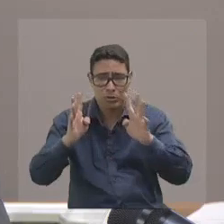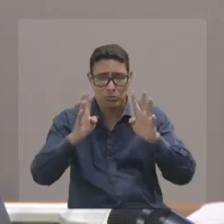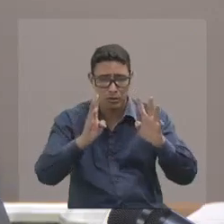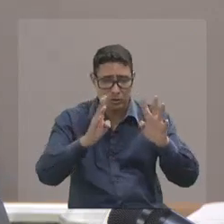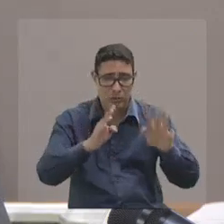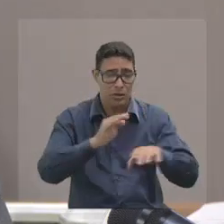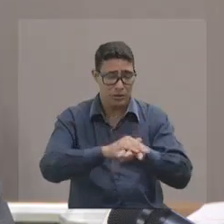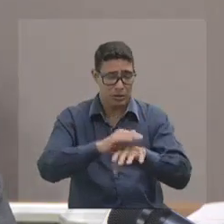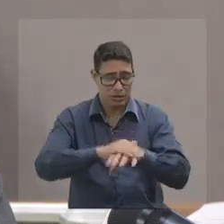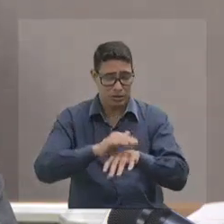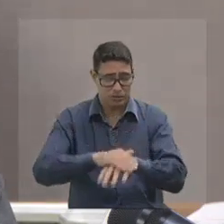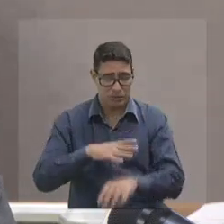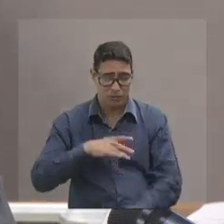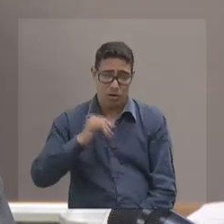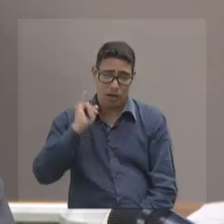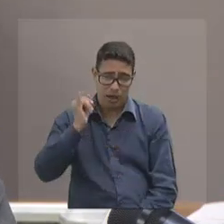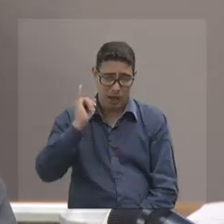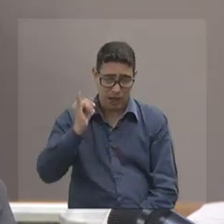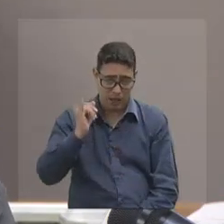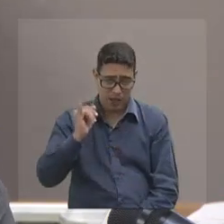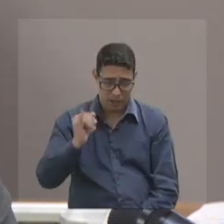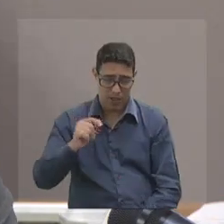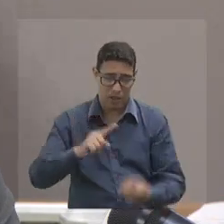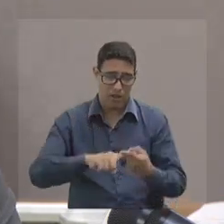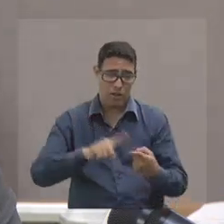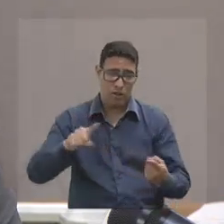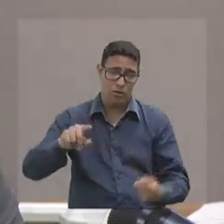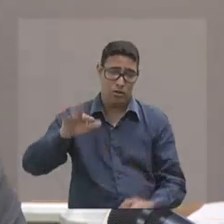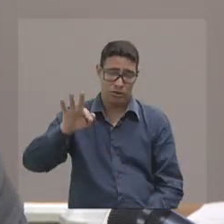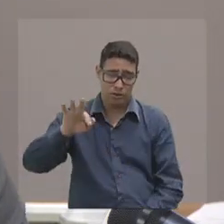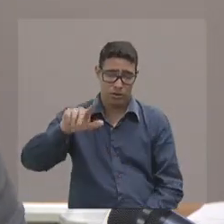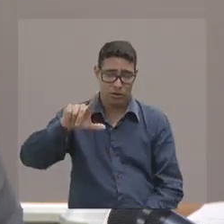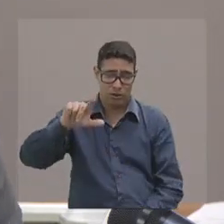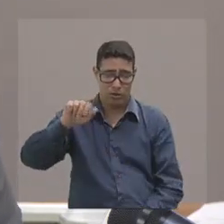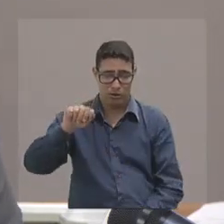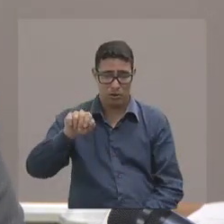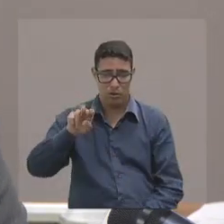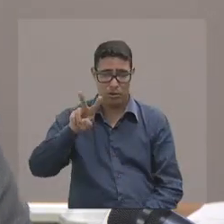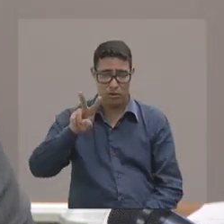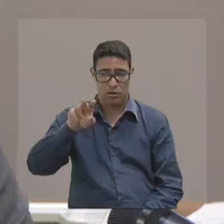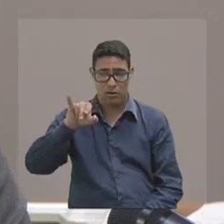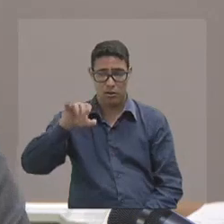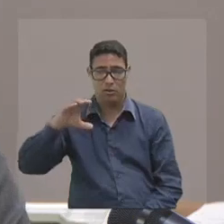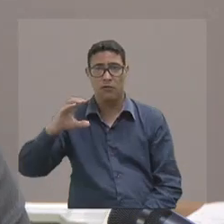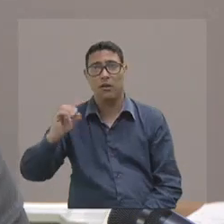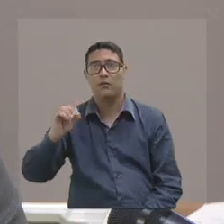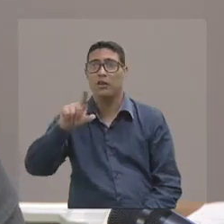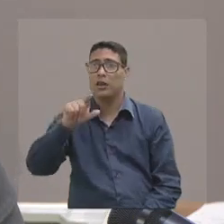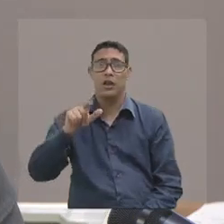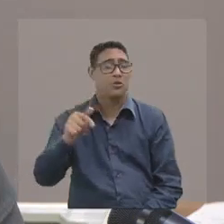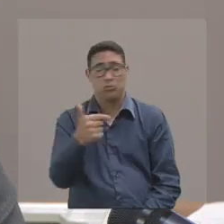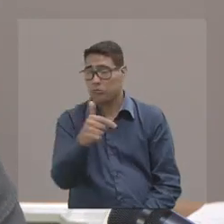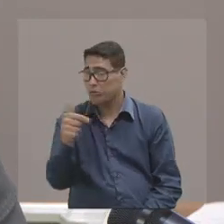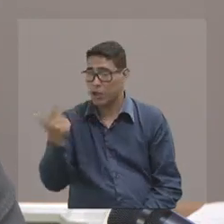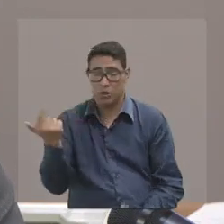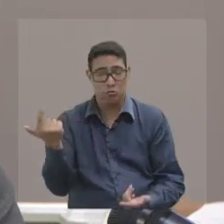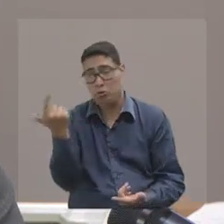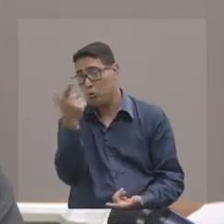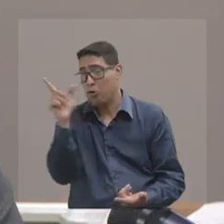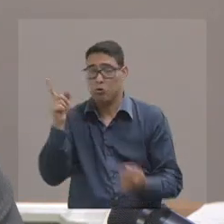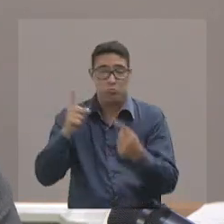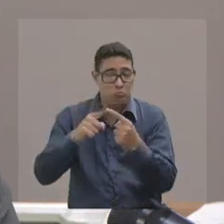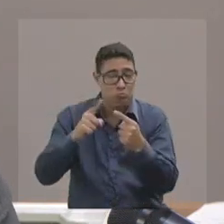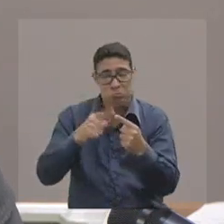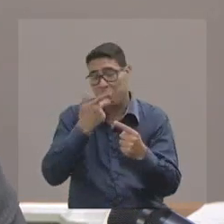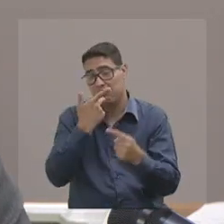o meu relato em relação ao seu Flávio rosquer não está aqui eu não tenho motivo nenhum para isso mas todas as